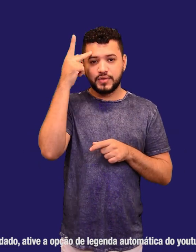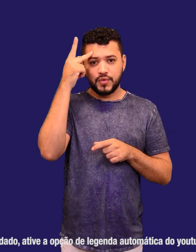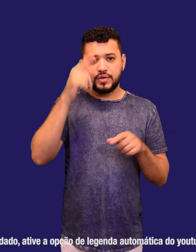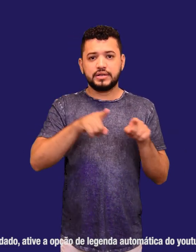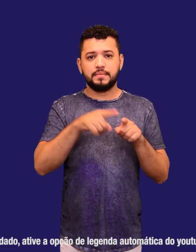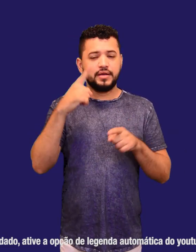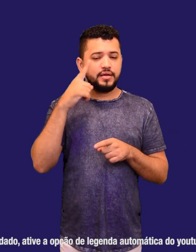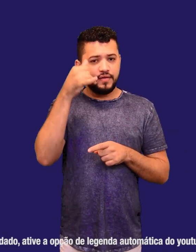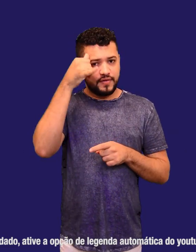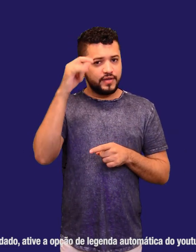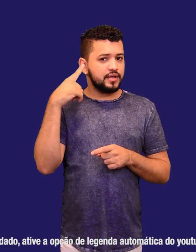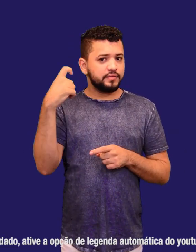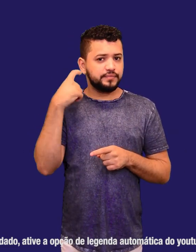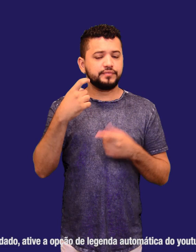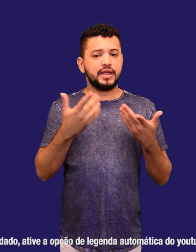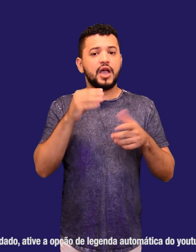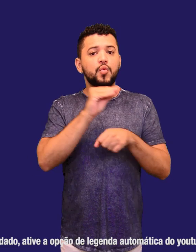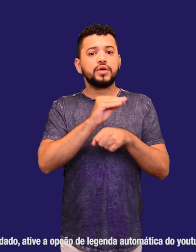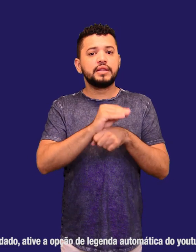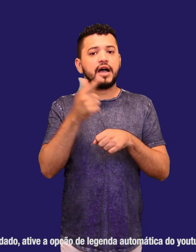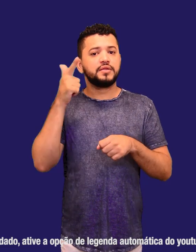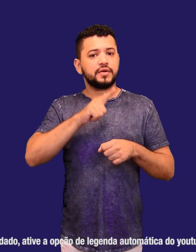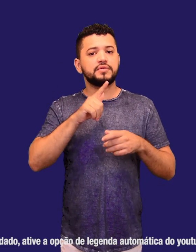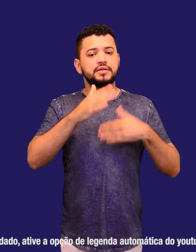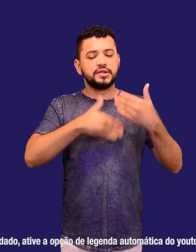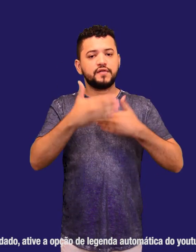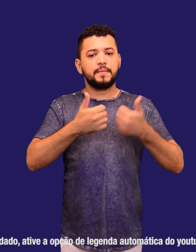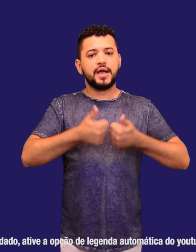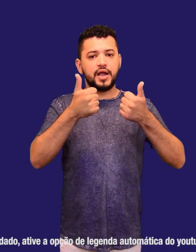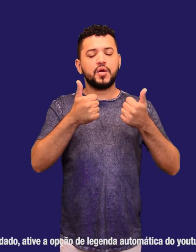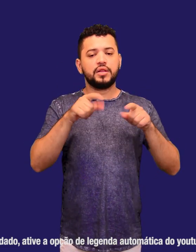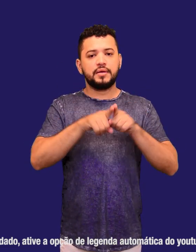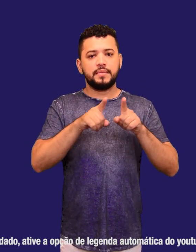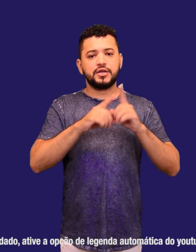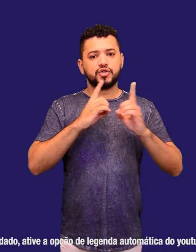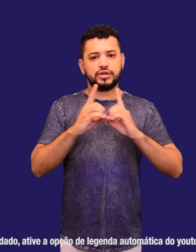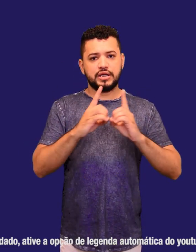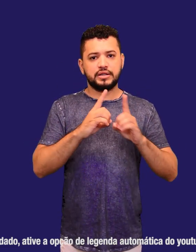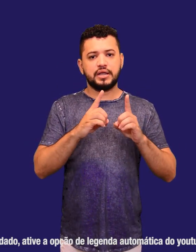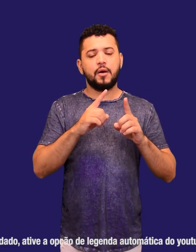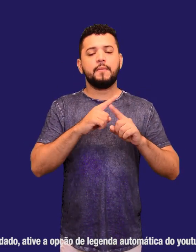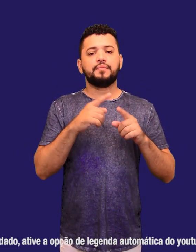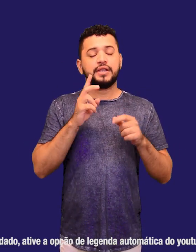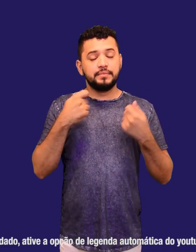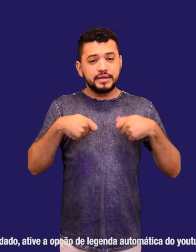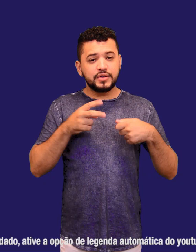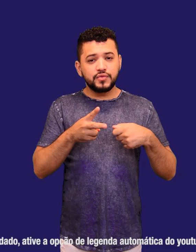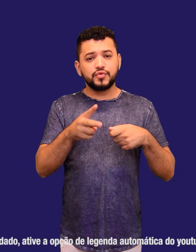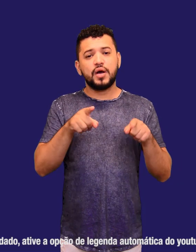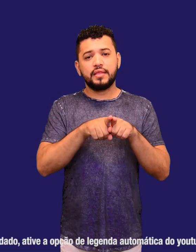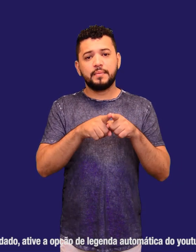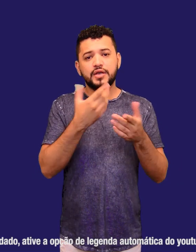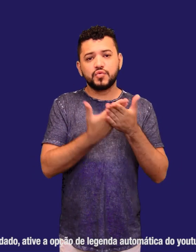interrompido. Esses cuidados vêm como extra para um processo digital, mas procedimentos que já deveriam ser adotados devem continuar, como estudar sobre a